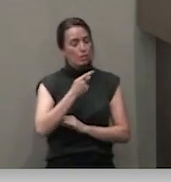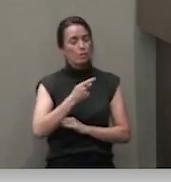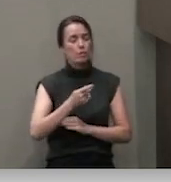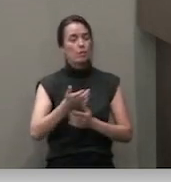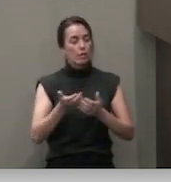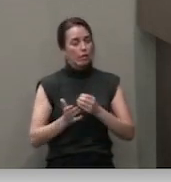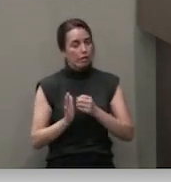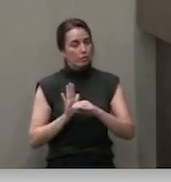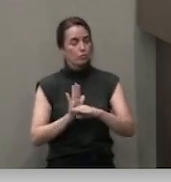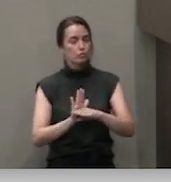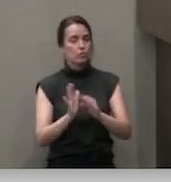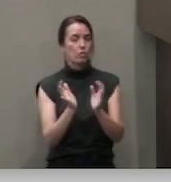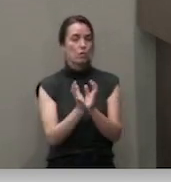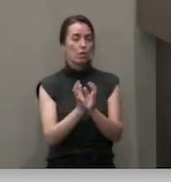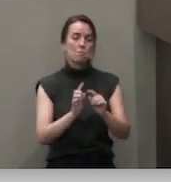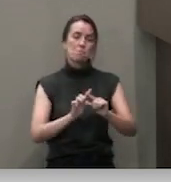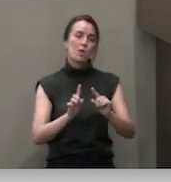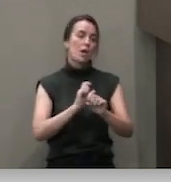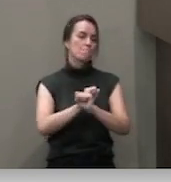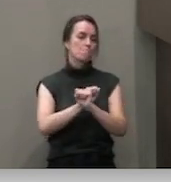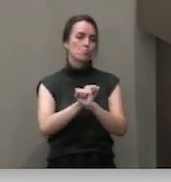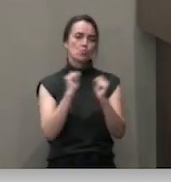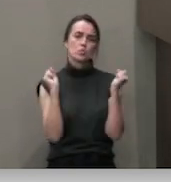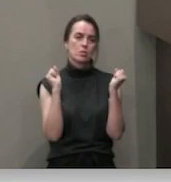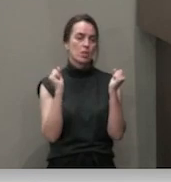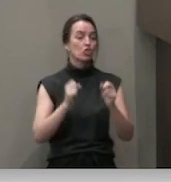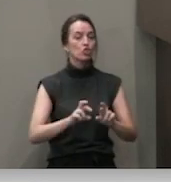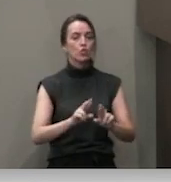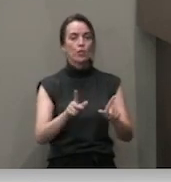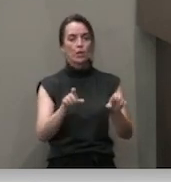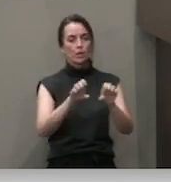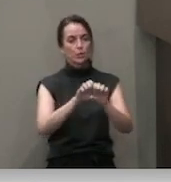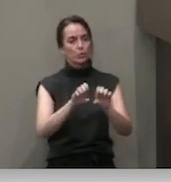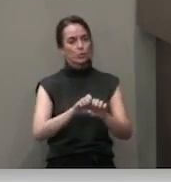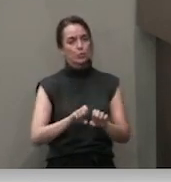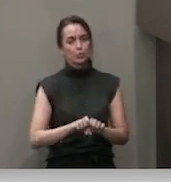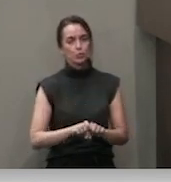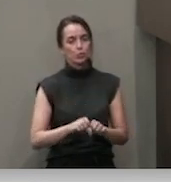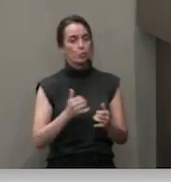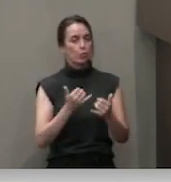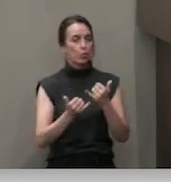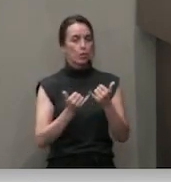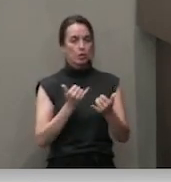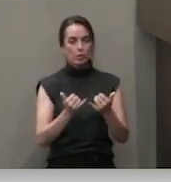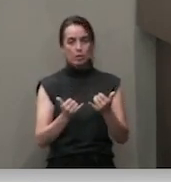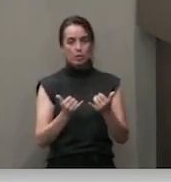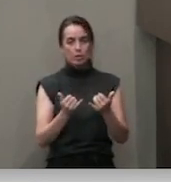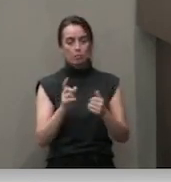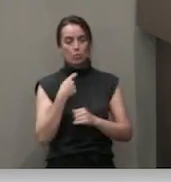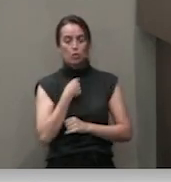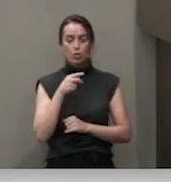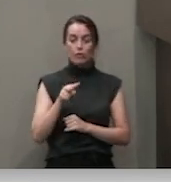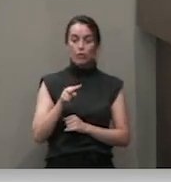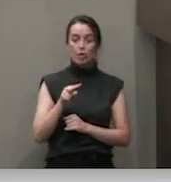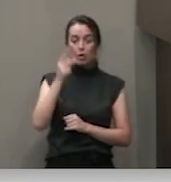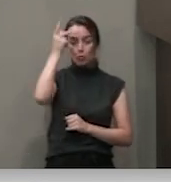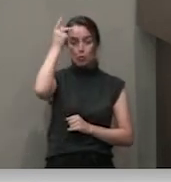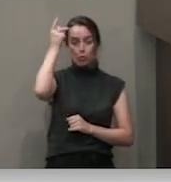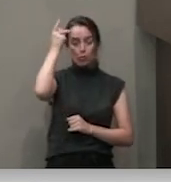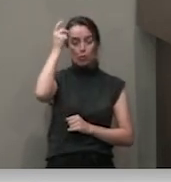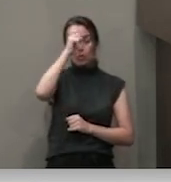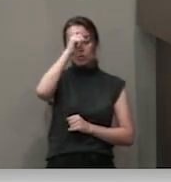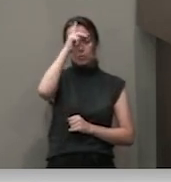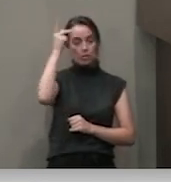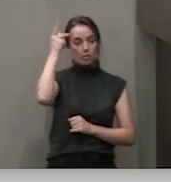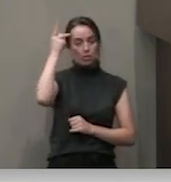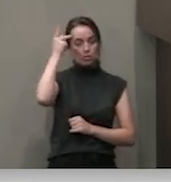colegas isso não é possível é diferente de uma estrutura de do por exemplo que a gente viu no hospital São Vicente onde